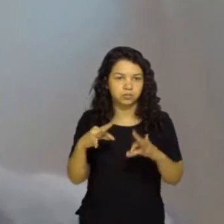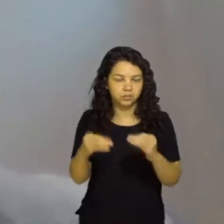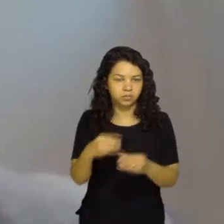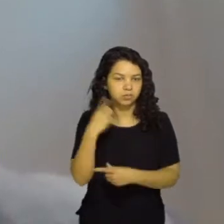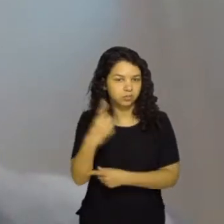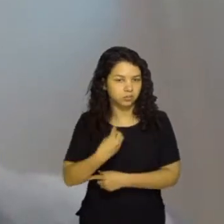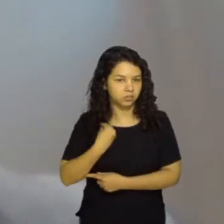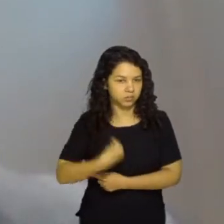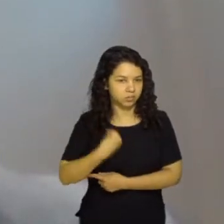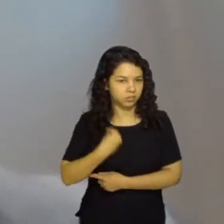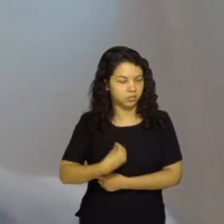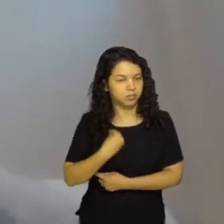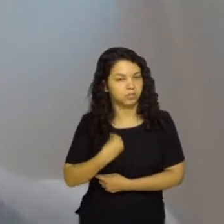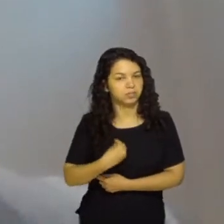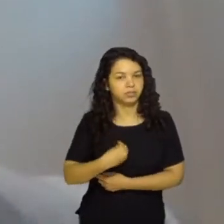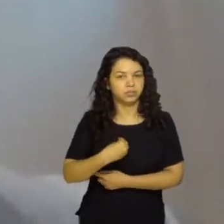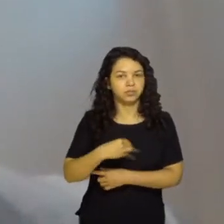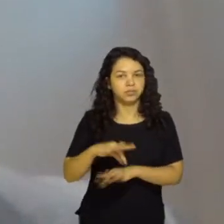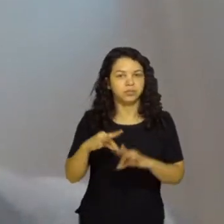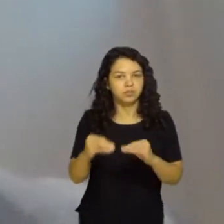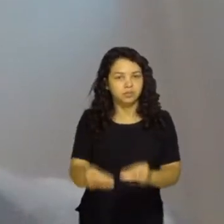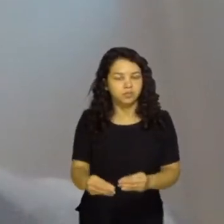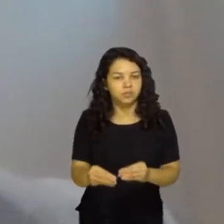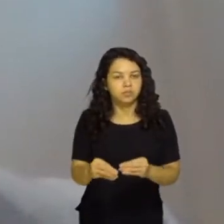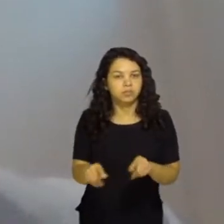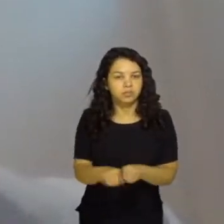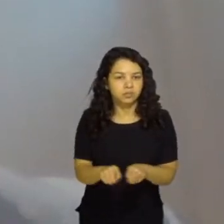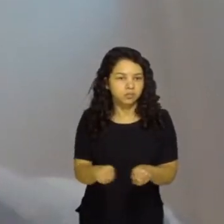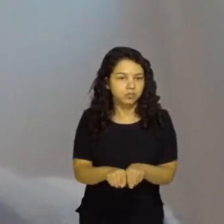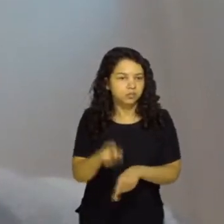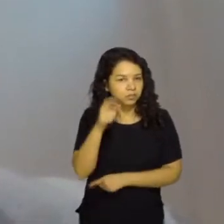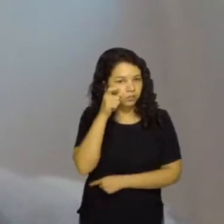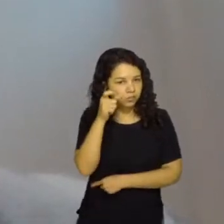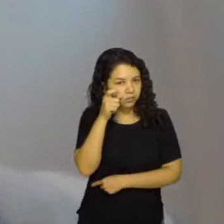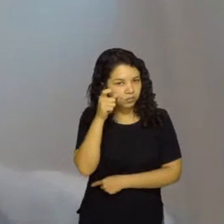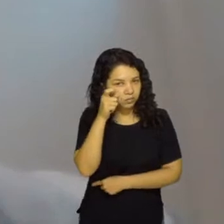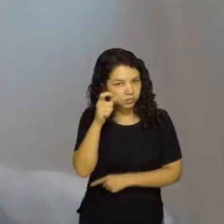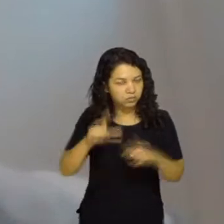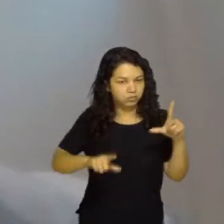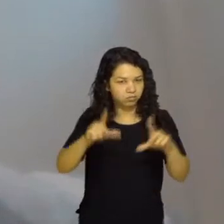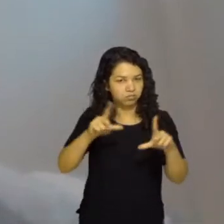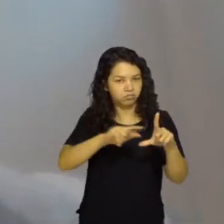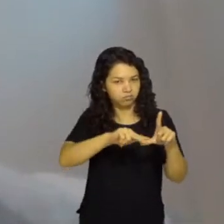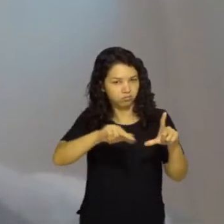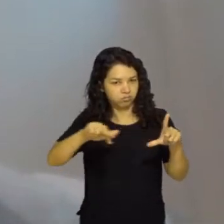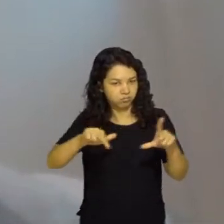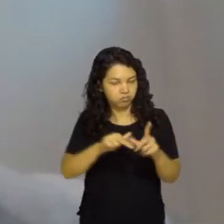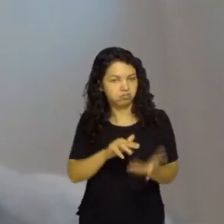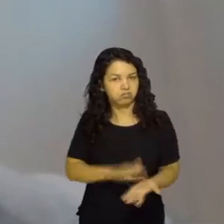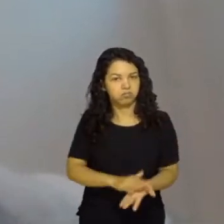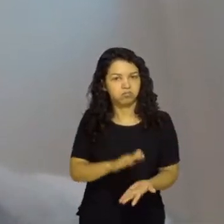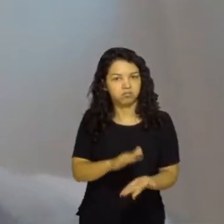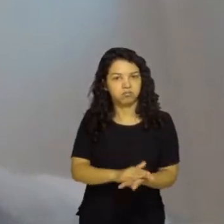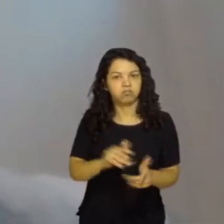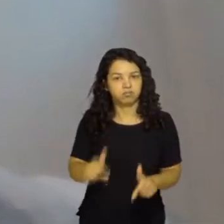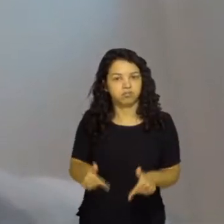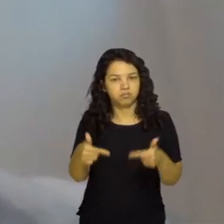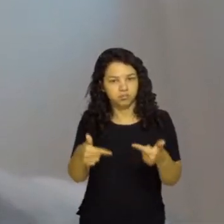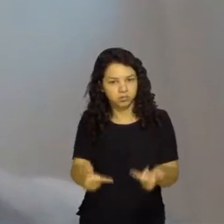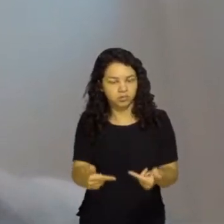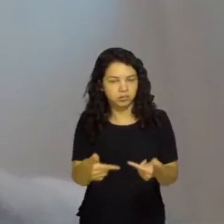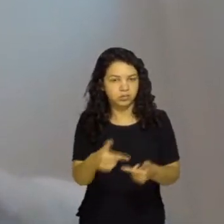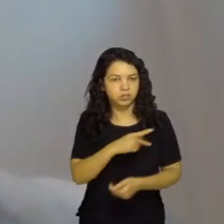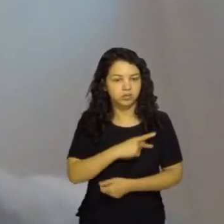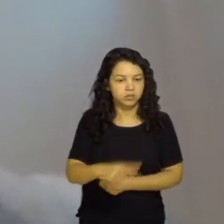presentes aqui, aqueles que estão conosco através da mídia. É parabenizar pela iniciativa,